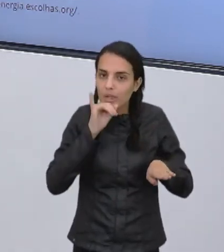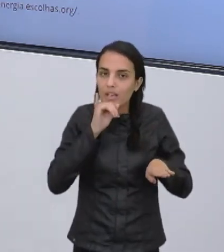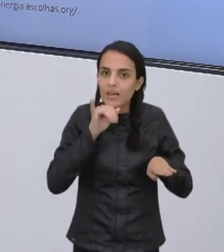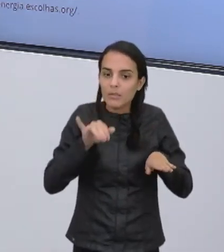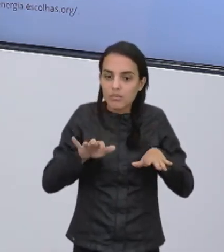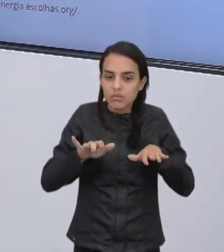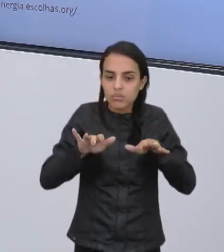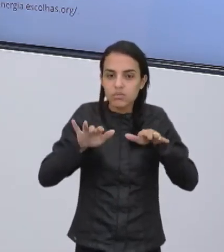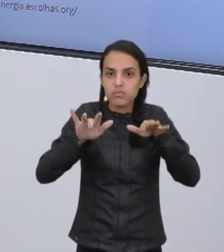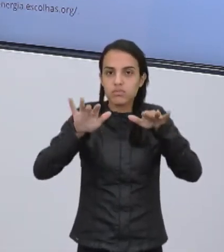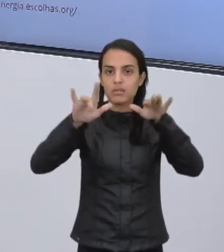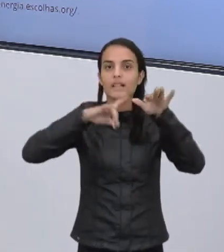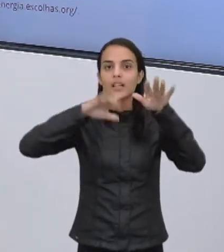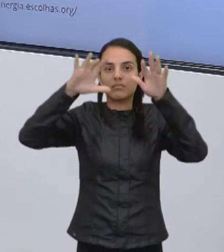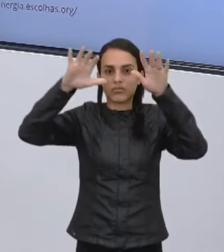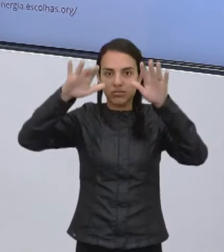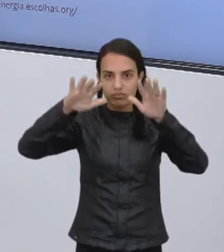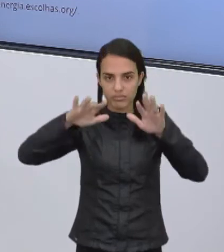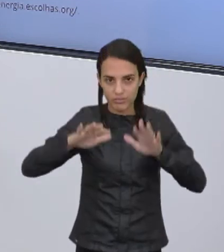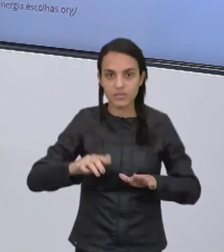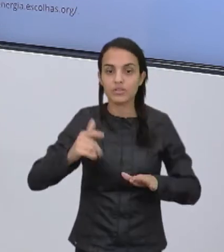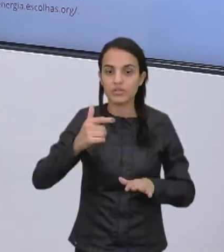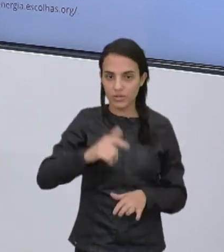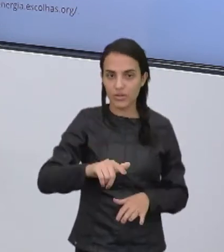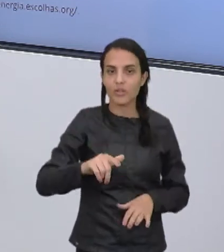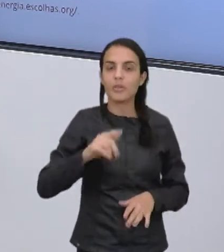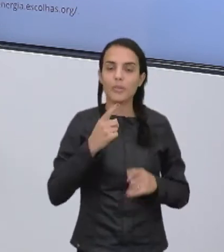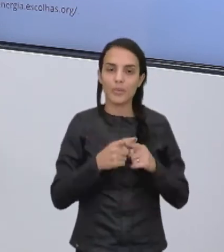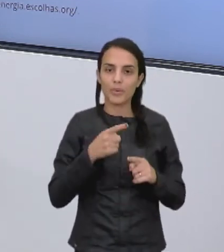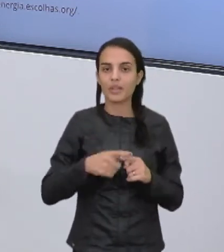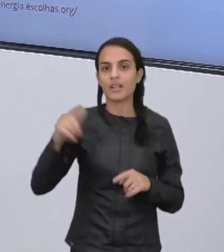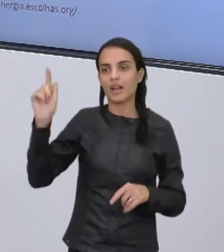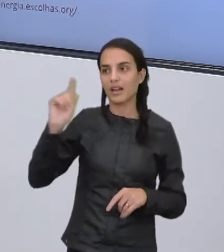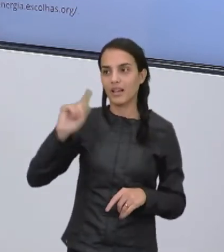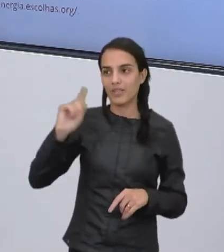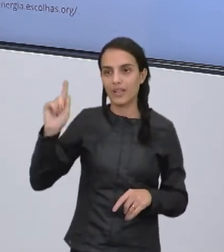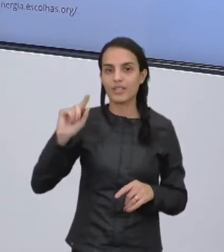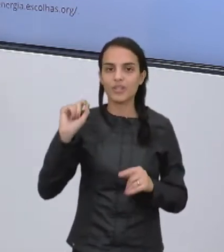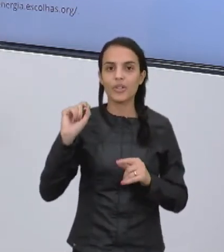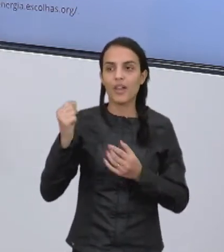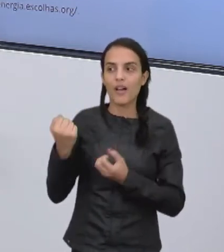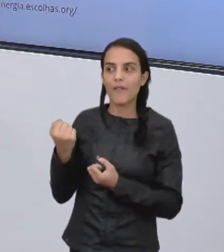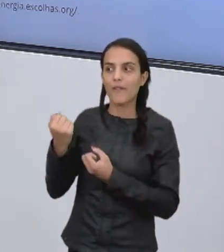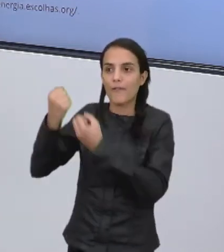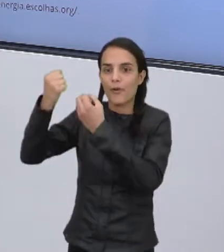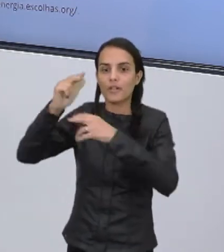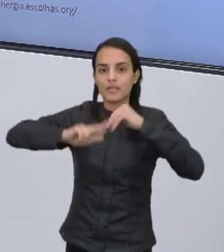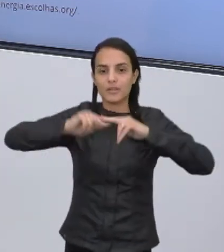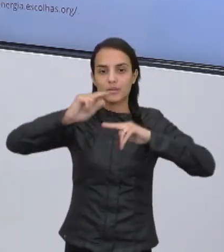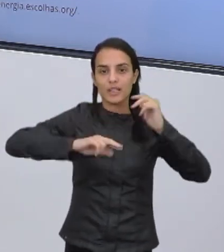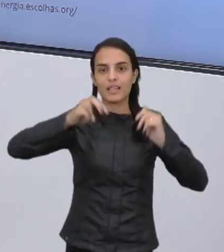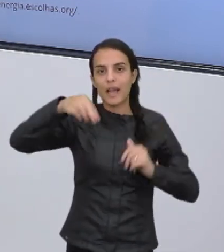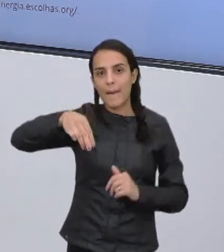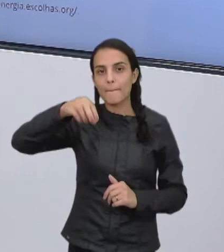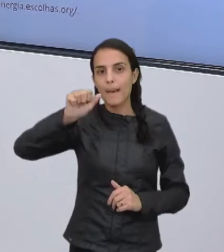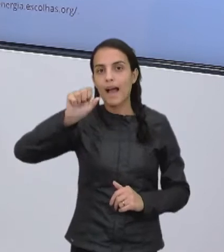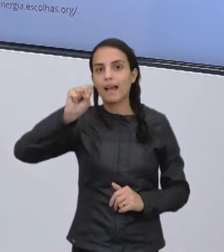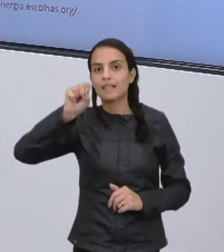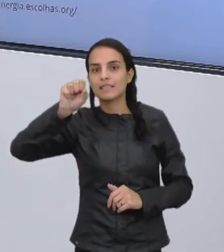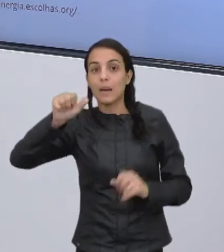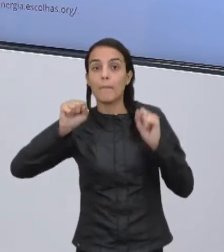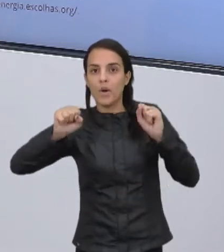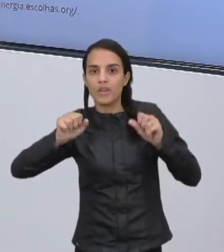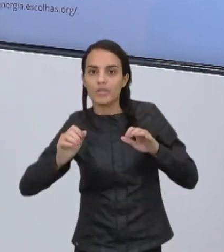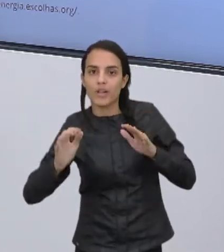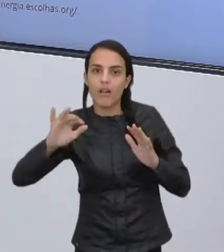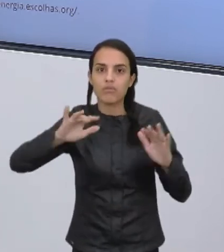esse movimento para baixo devido à gravidade, né? A gravidade é aquela força que os objetos que têm massa puxam para si as coisas. E